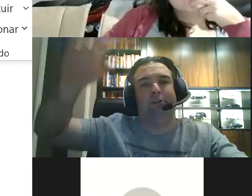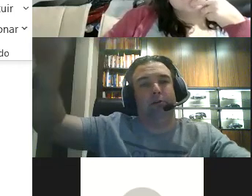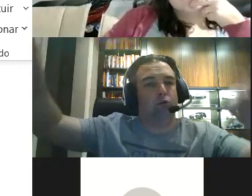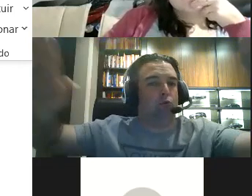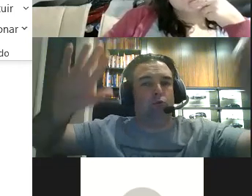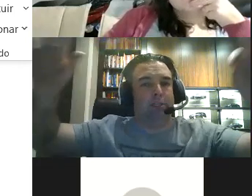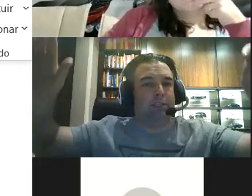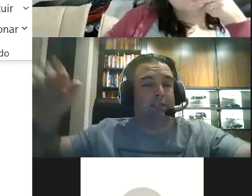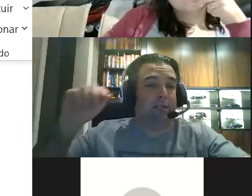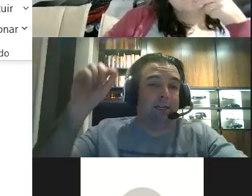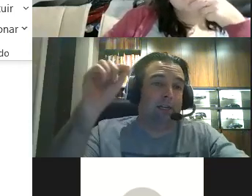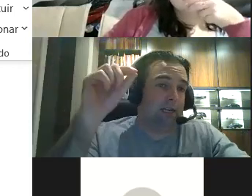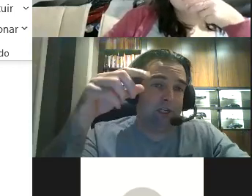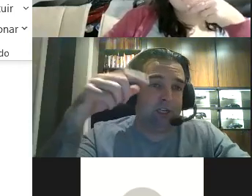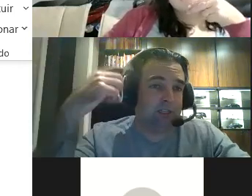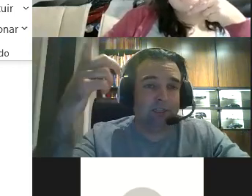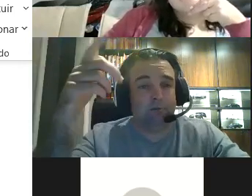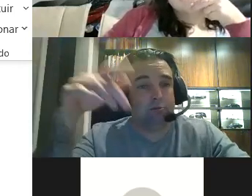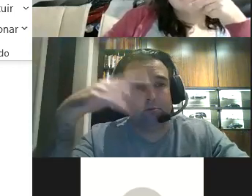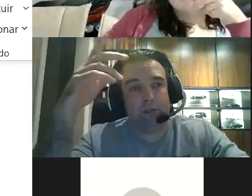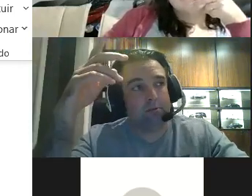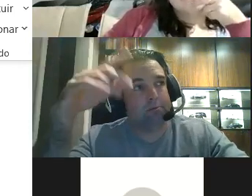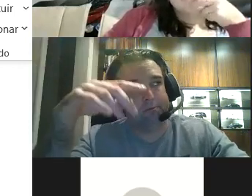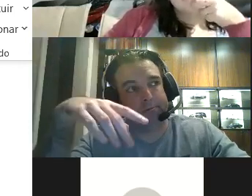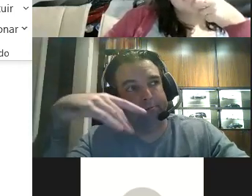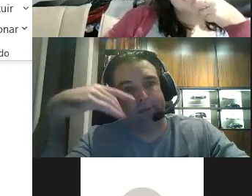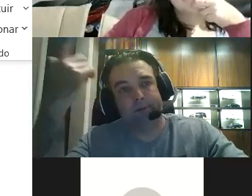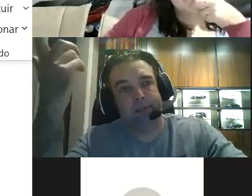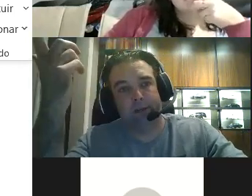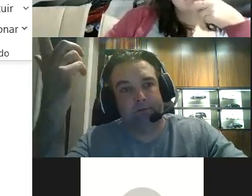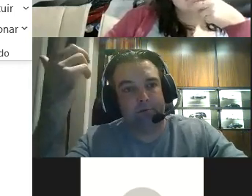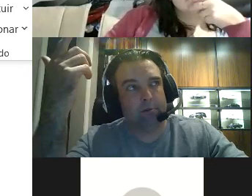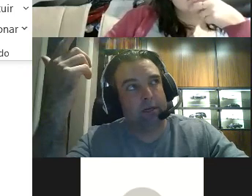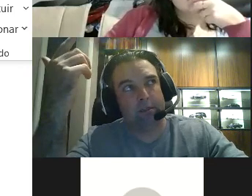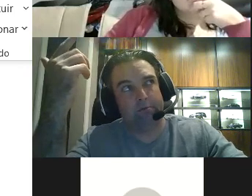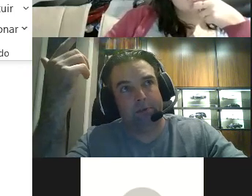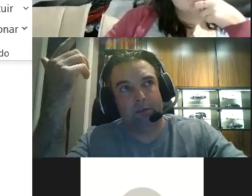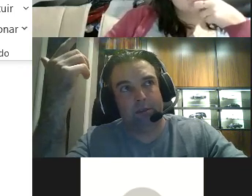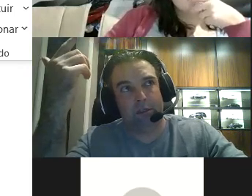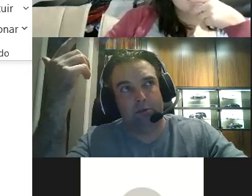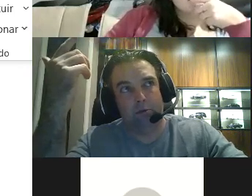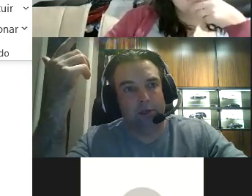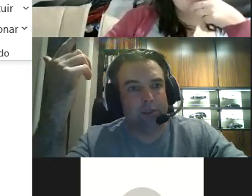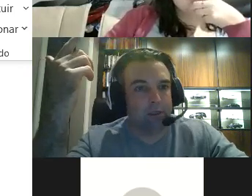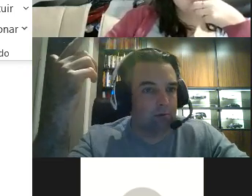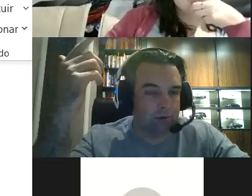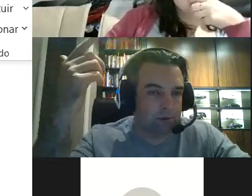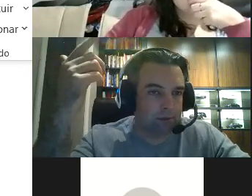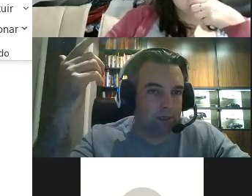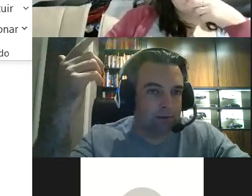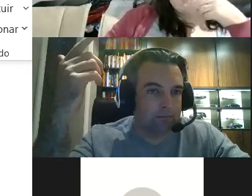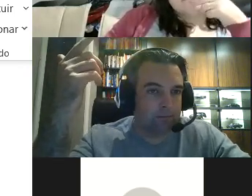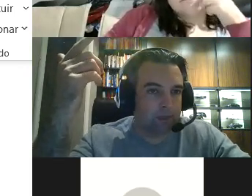o vilão do mundo, etc. A China, desde que eu estudo isso, desde que eu entrei na faculdade há 22